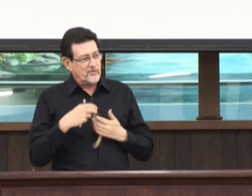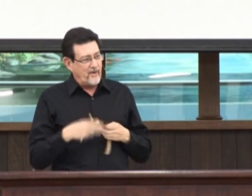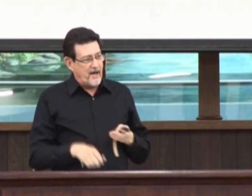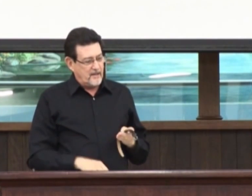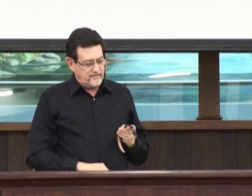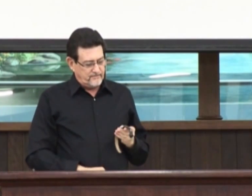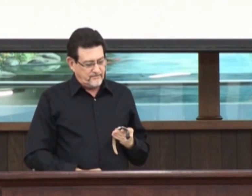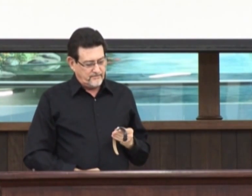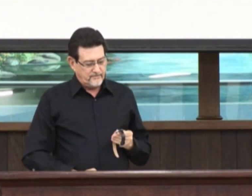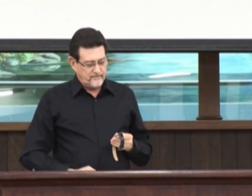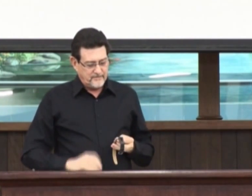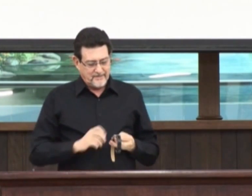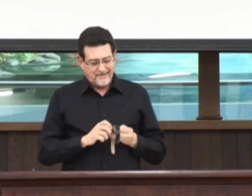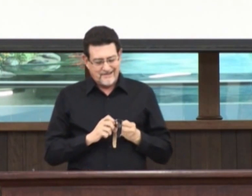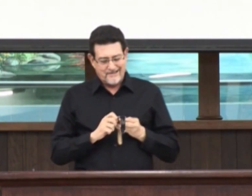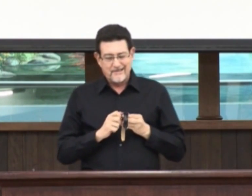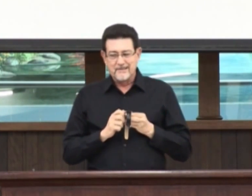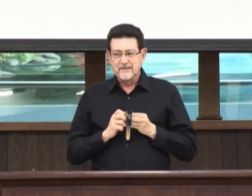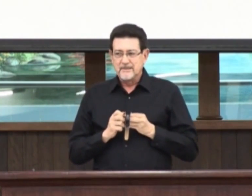impessoal